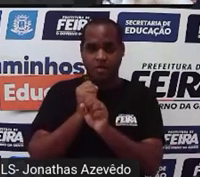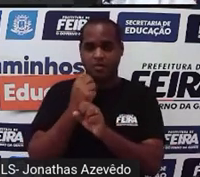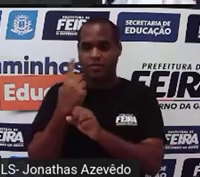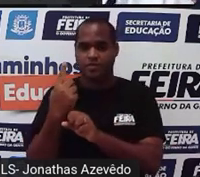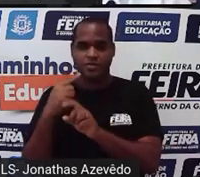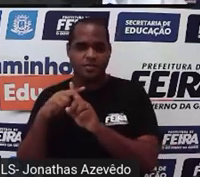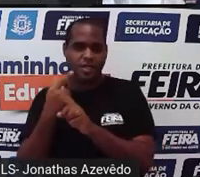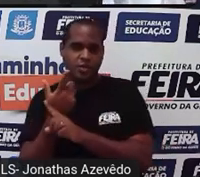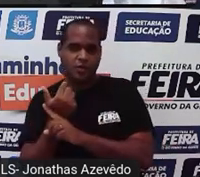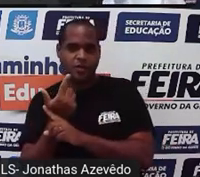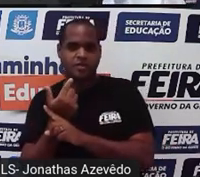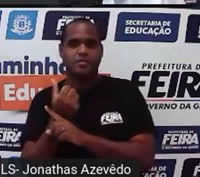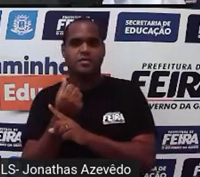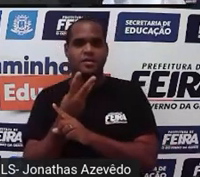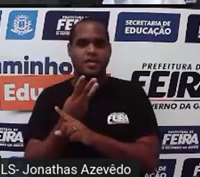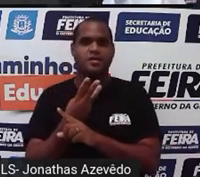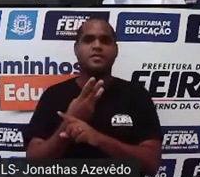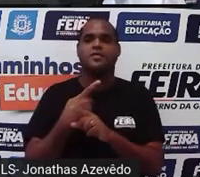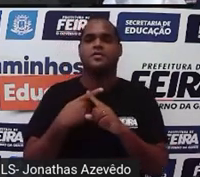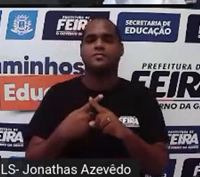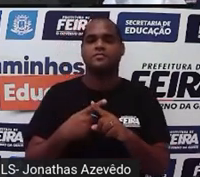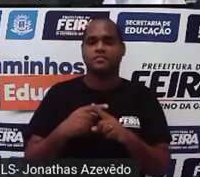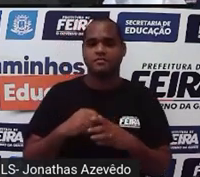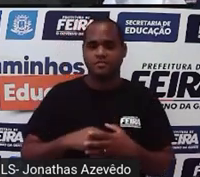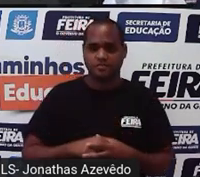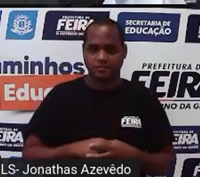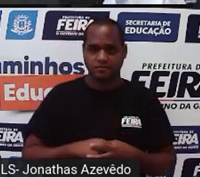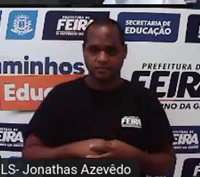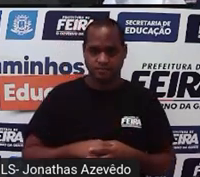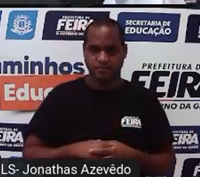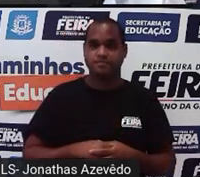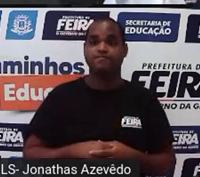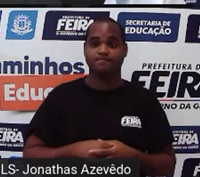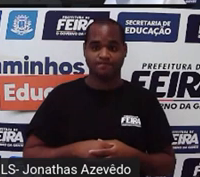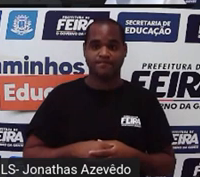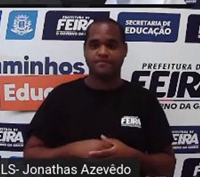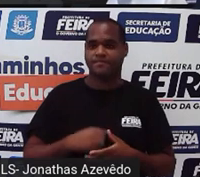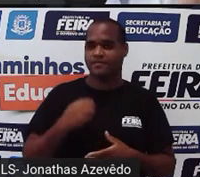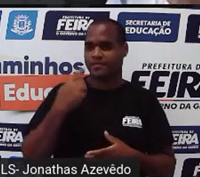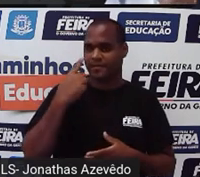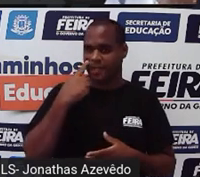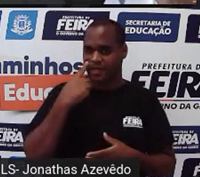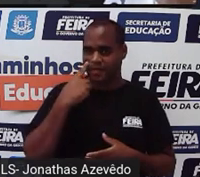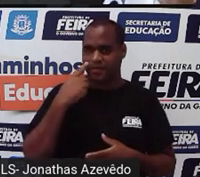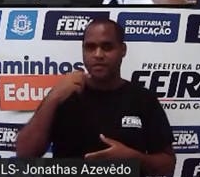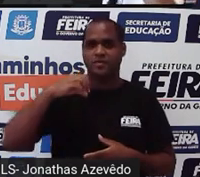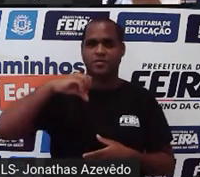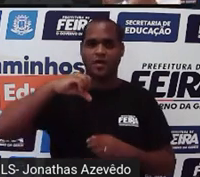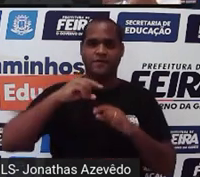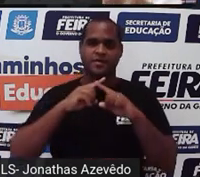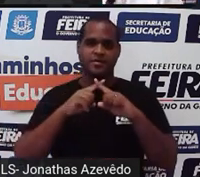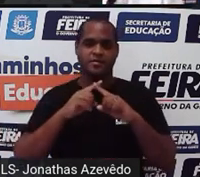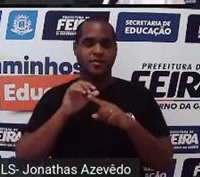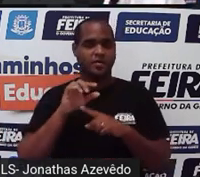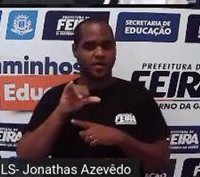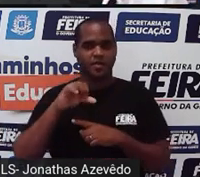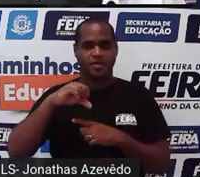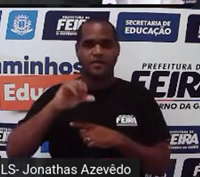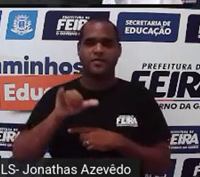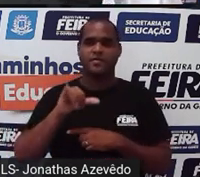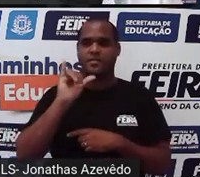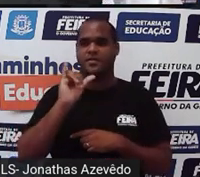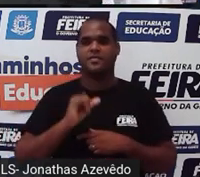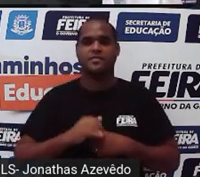x + 12 x 13 x o que tem Y que tem Y uns um Y lá em cima mas 8y